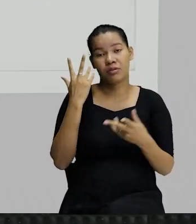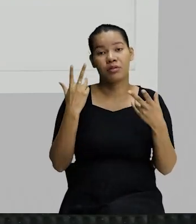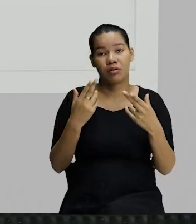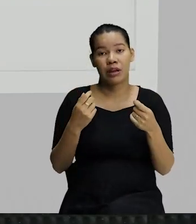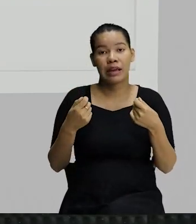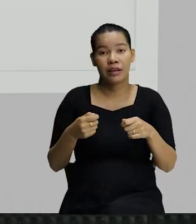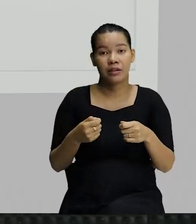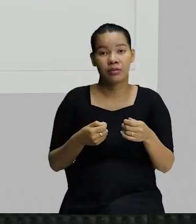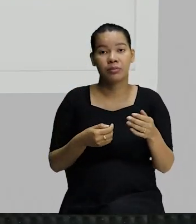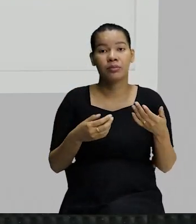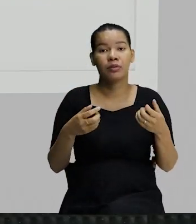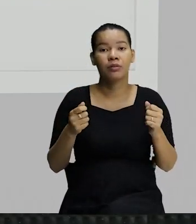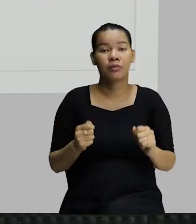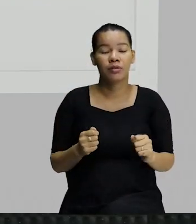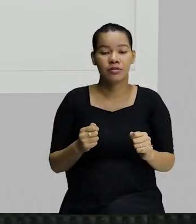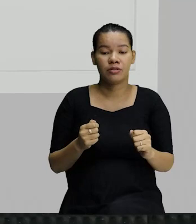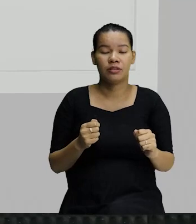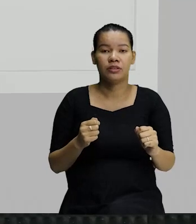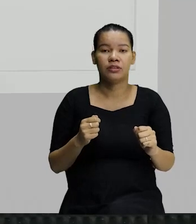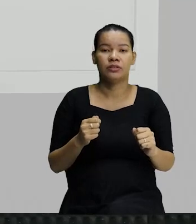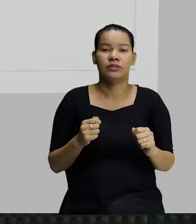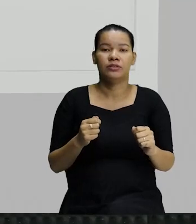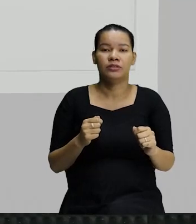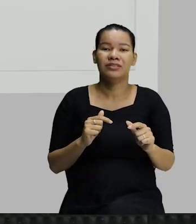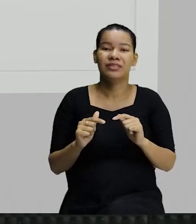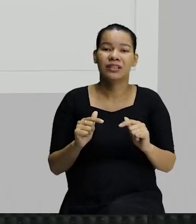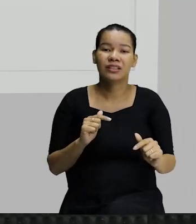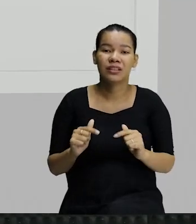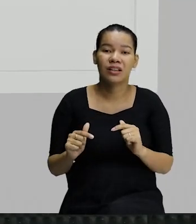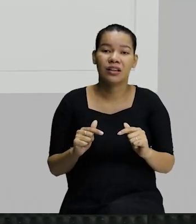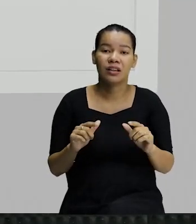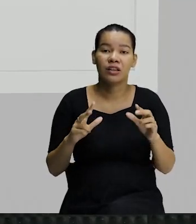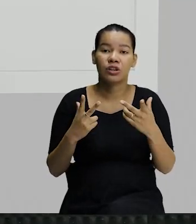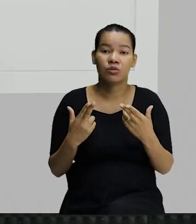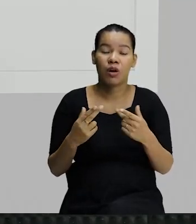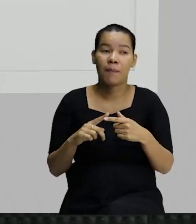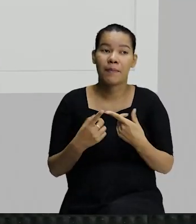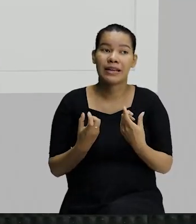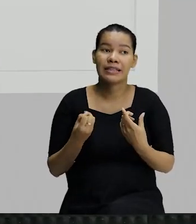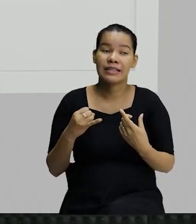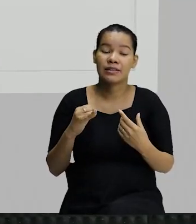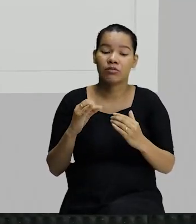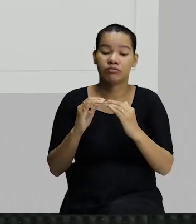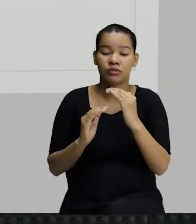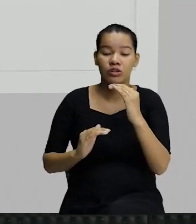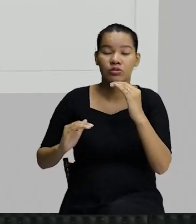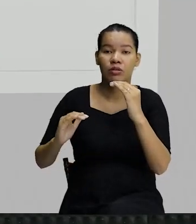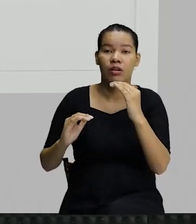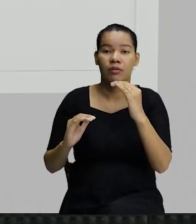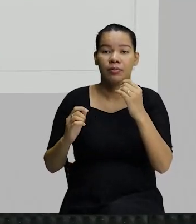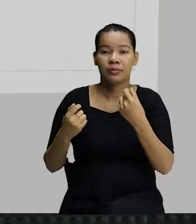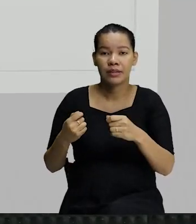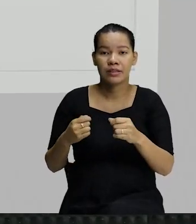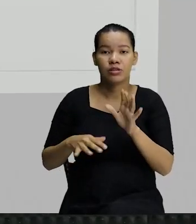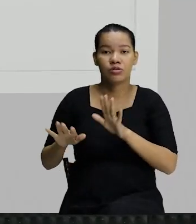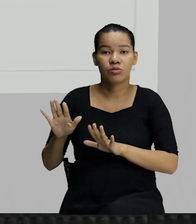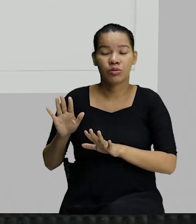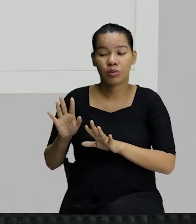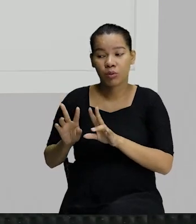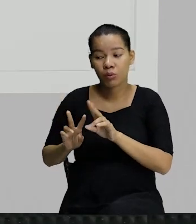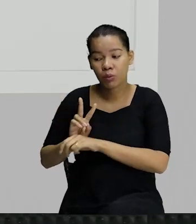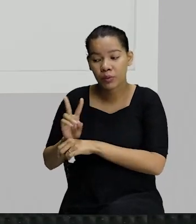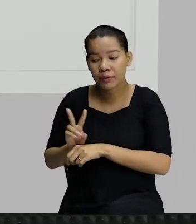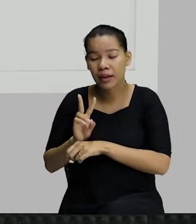elas de forma igual. Mas se elas são desiguais, eu tenho que tratá-las de forma desigual, para gerar o que ele chama de